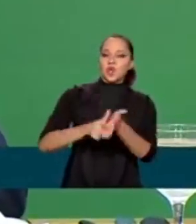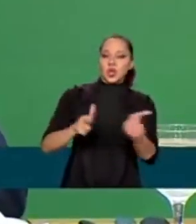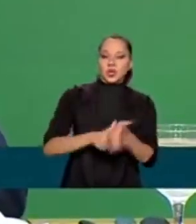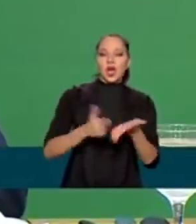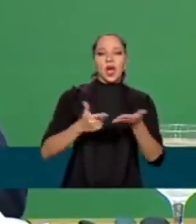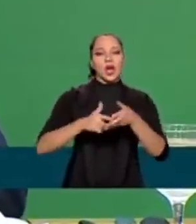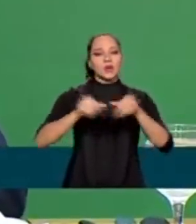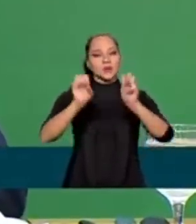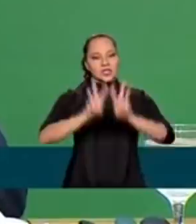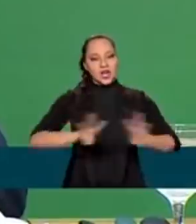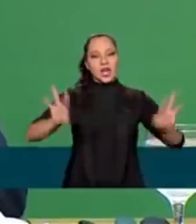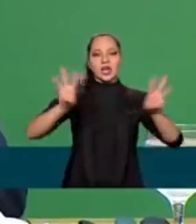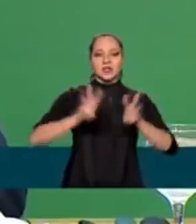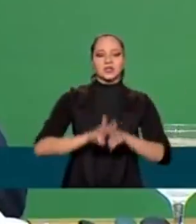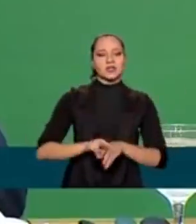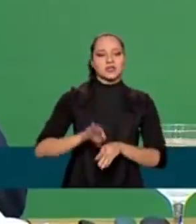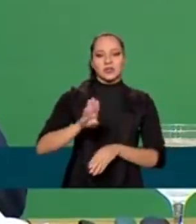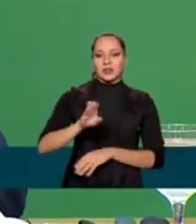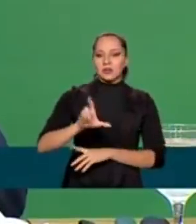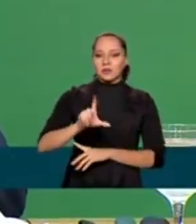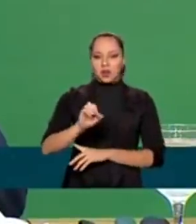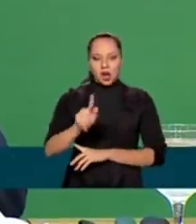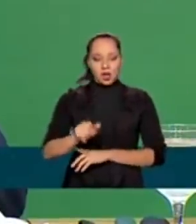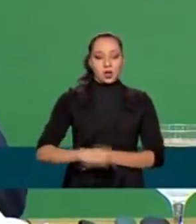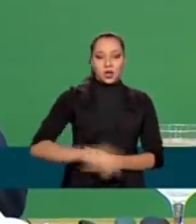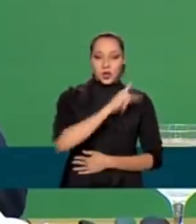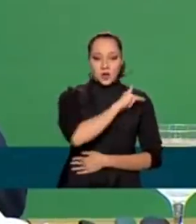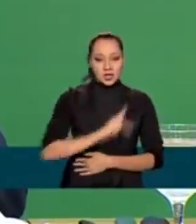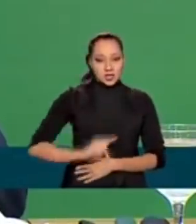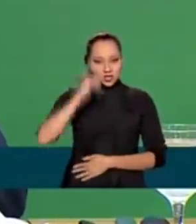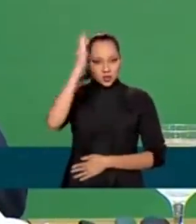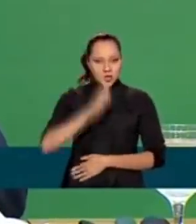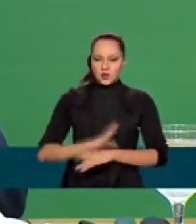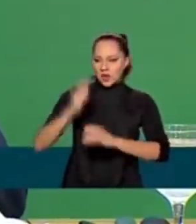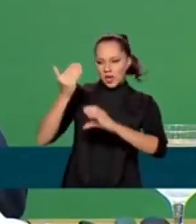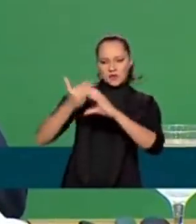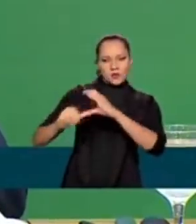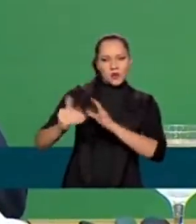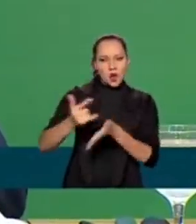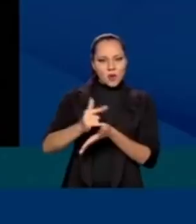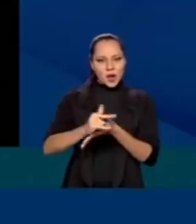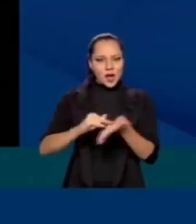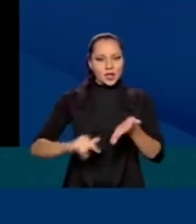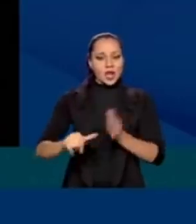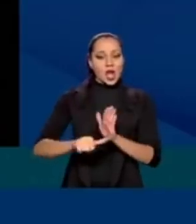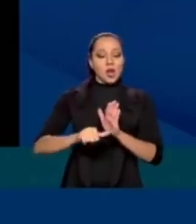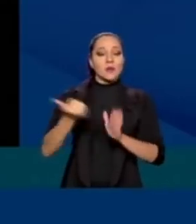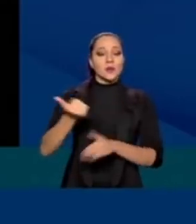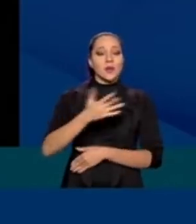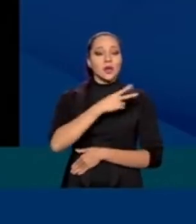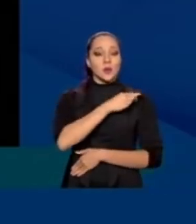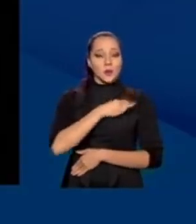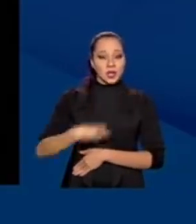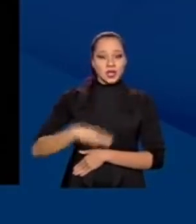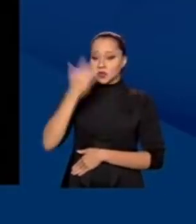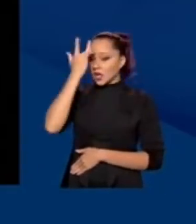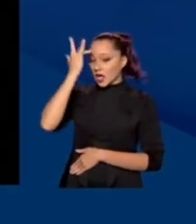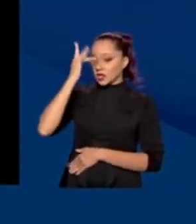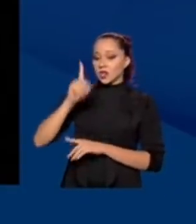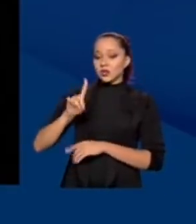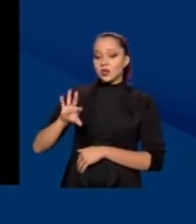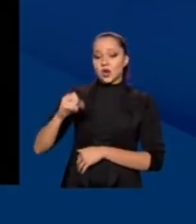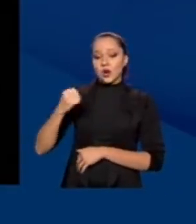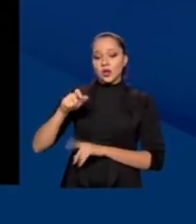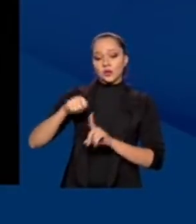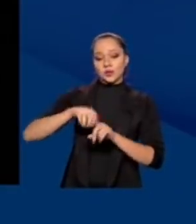por sites, por blogs, que o presidente da República enviou uma carta ao primeiro-ministro da Índia no dia 8 de janeiro de